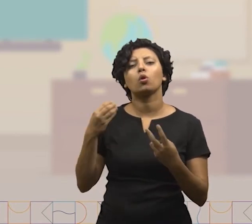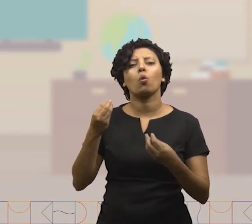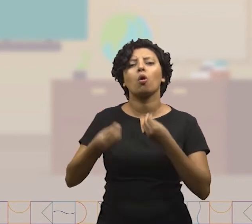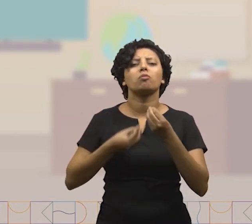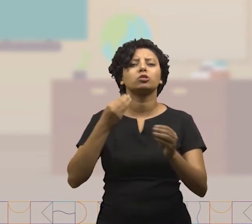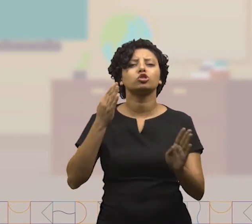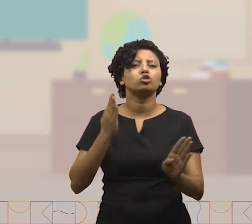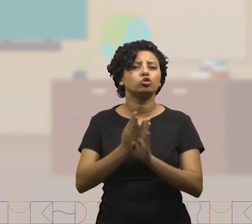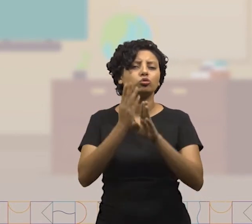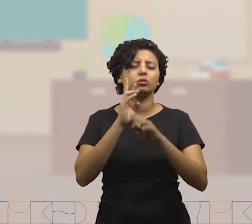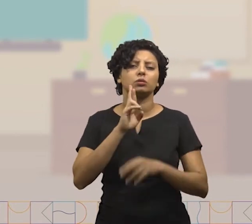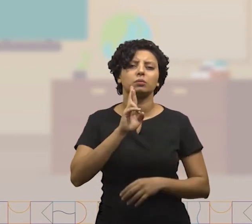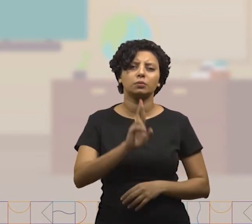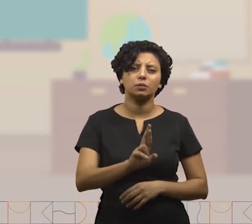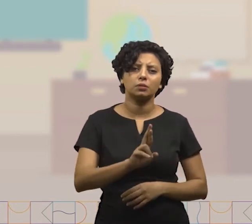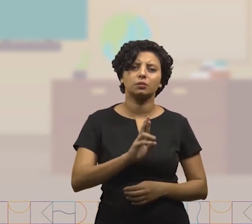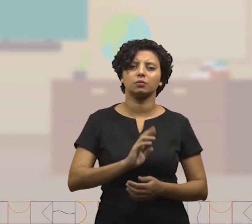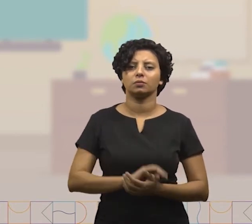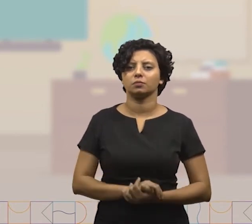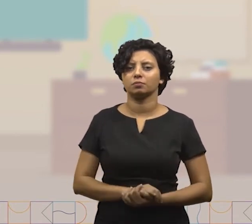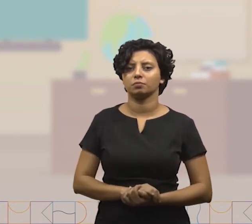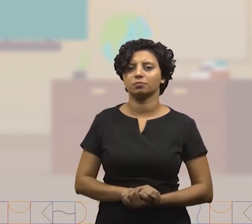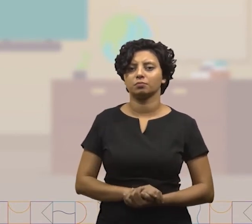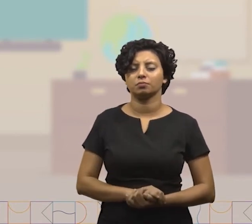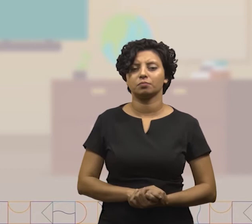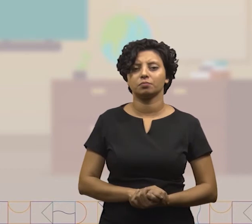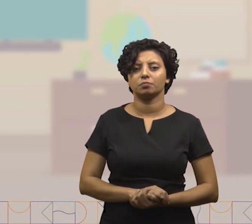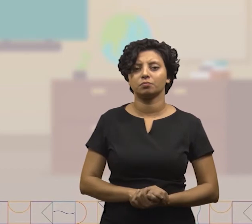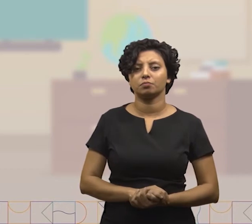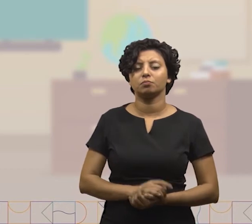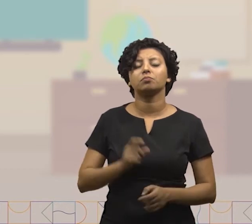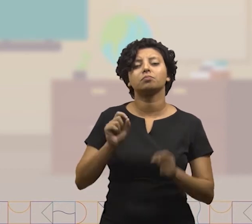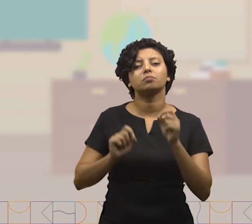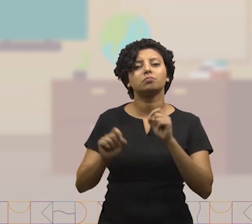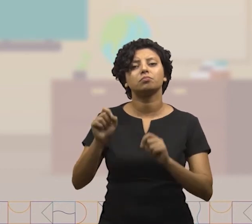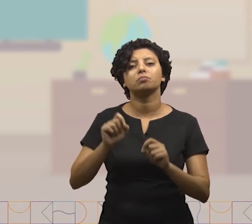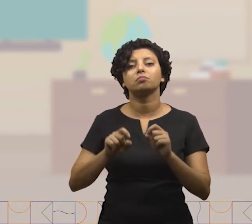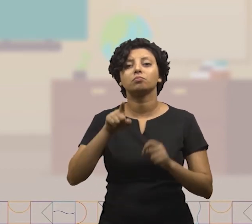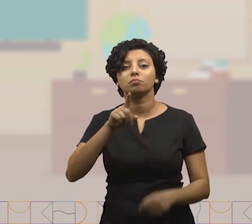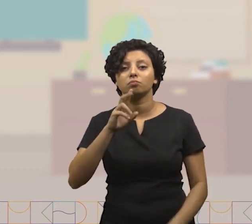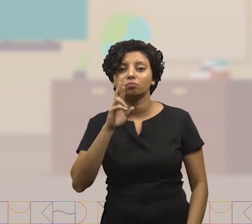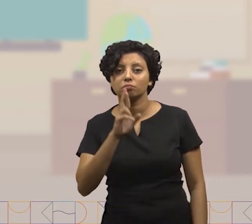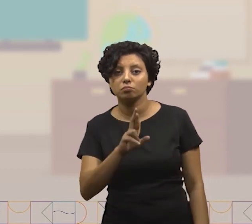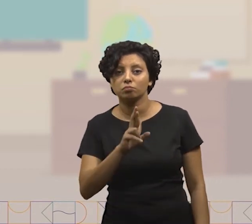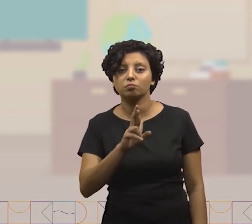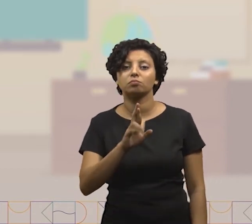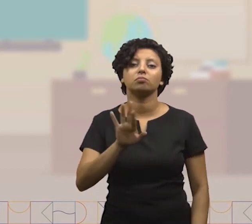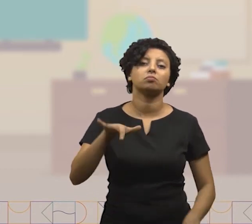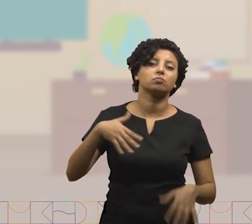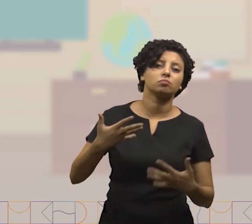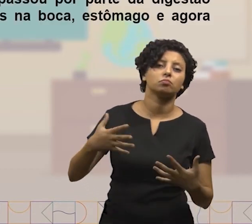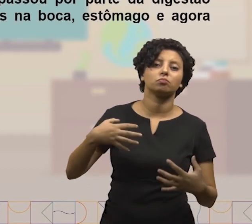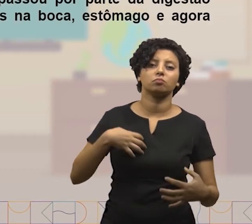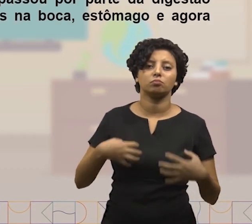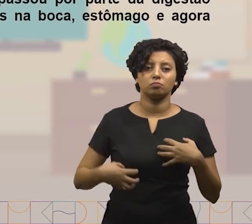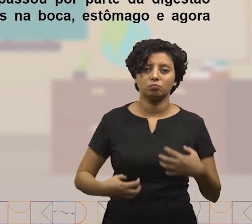para responder a essa pergunta? O que você respondeu? Qual é o